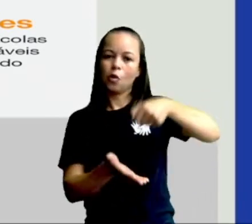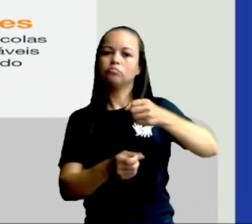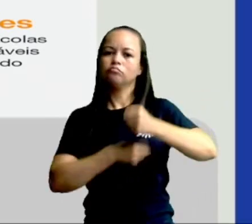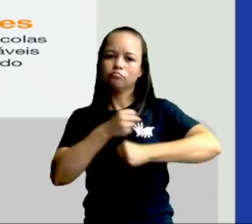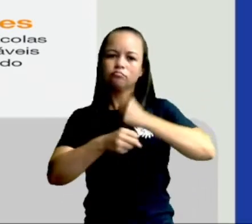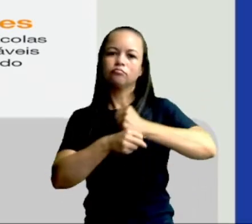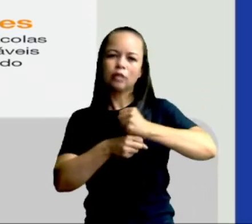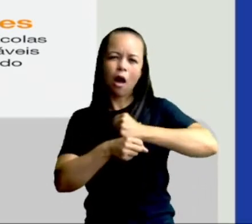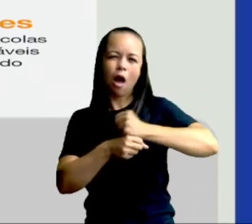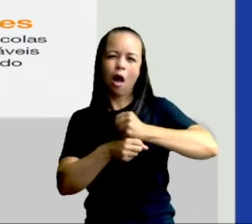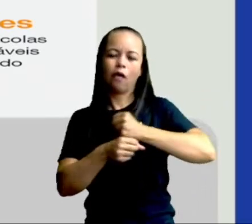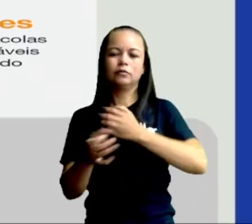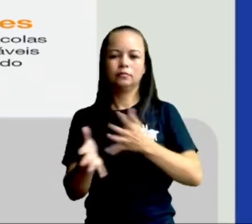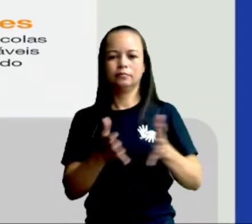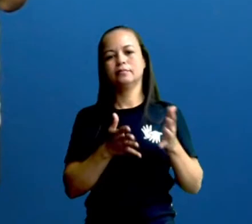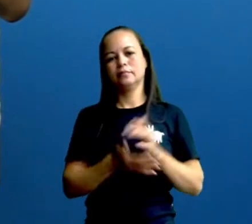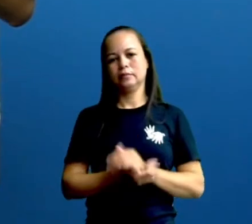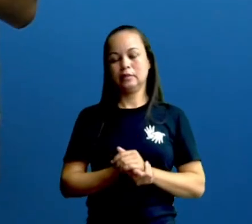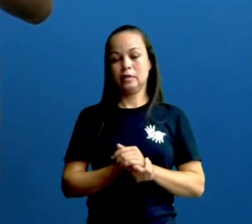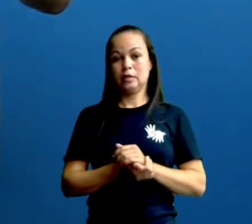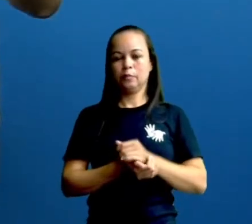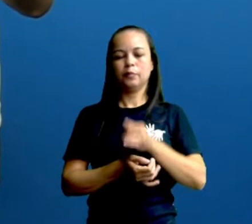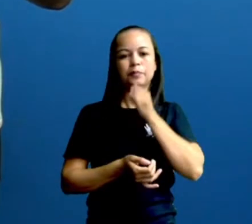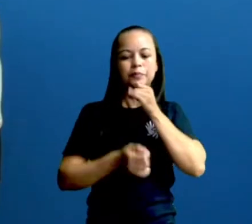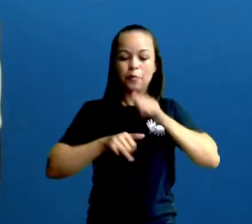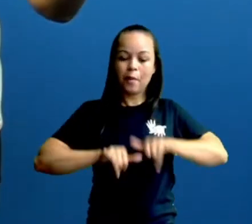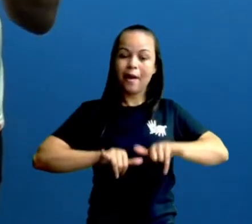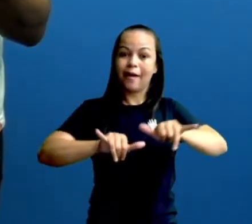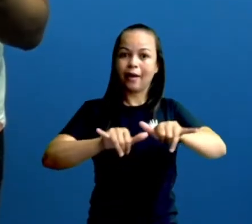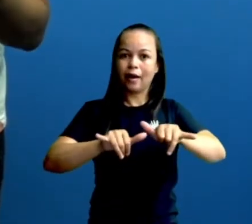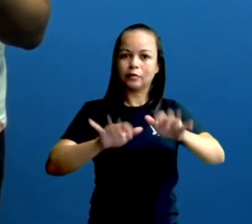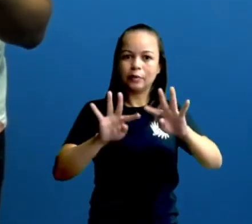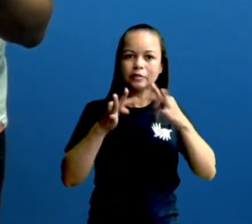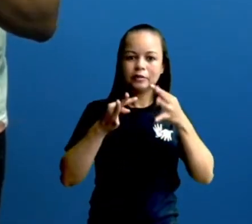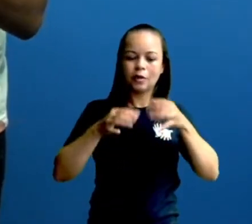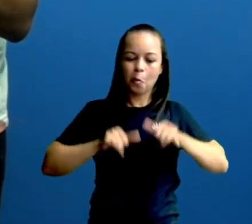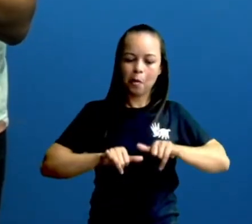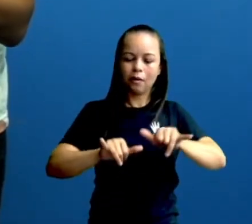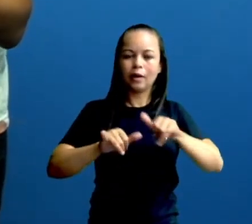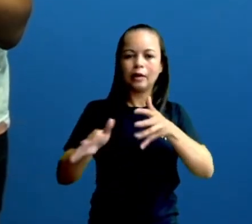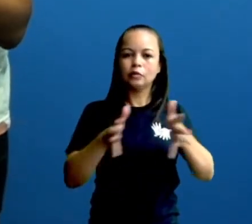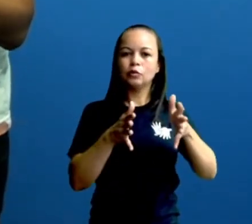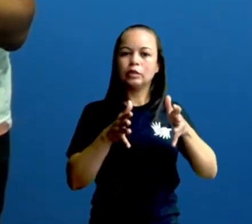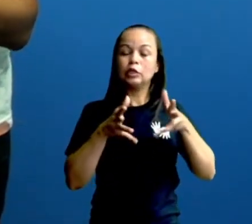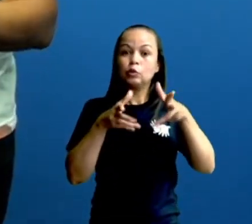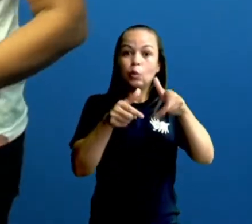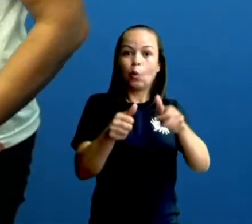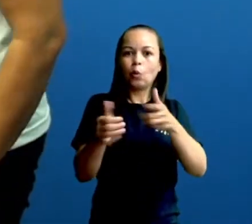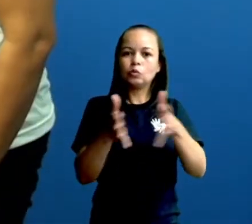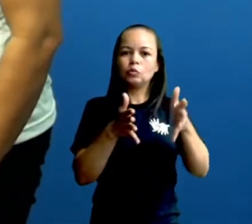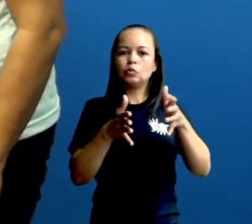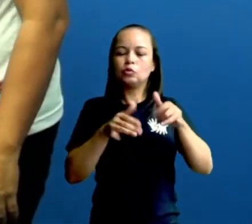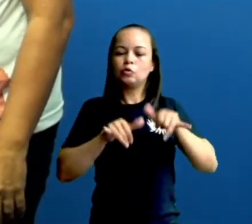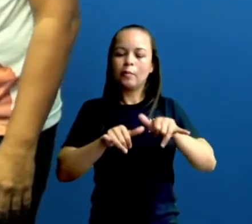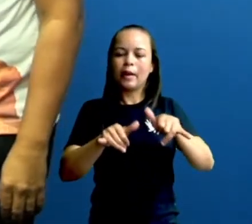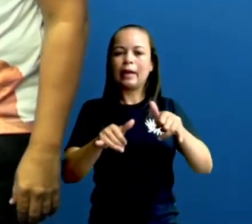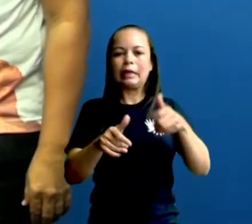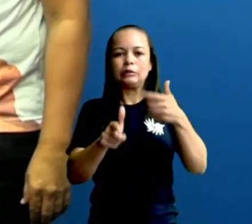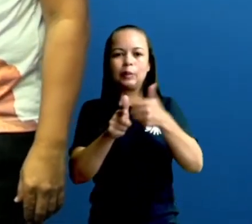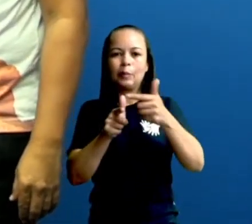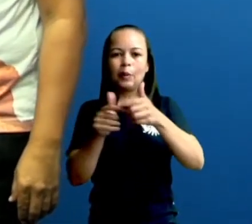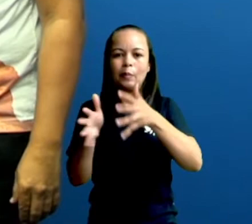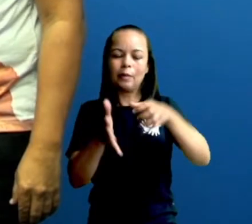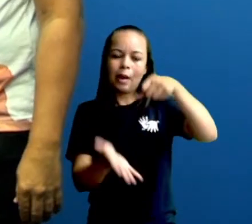supermercado, gente. Preste atenção. Tu imaginar que todos os supermercados do mundo estão contribuindo, de certa forma, para impactar a